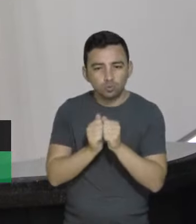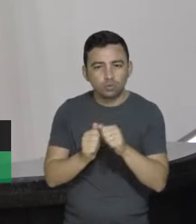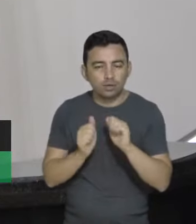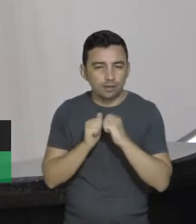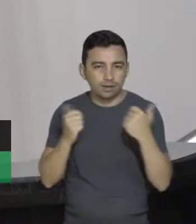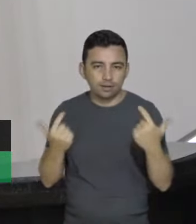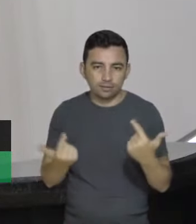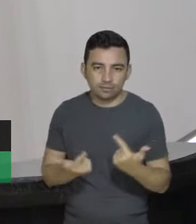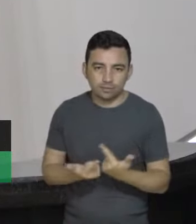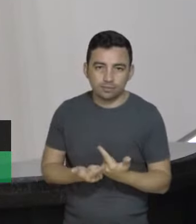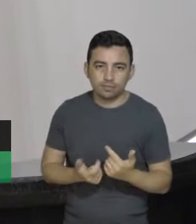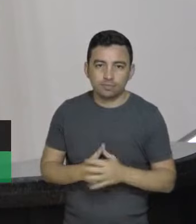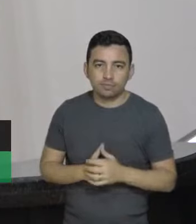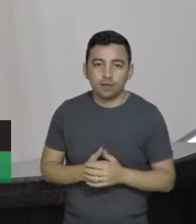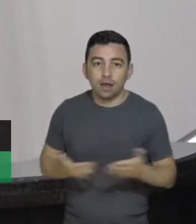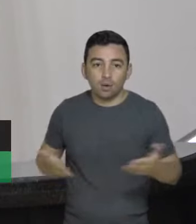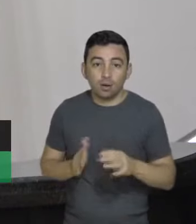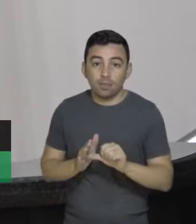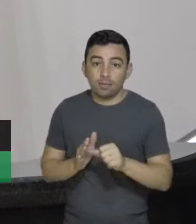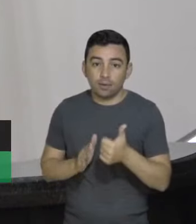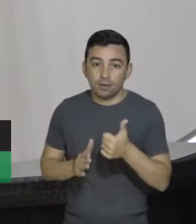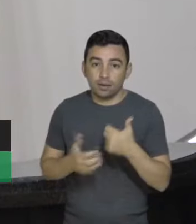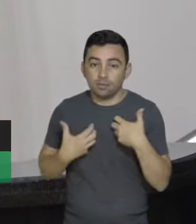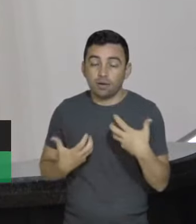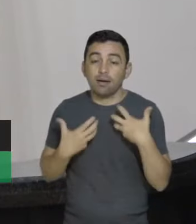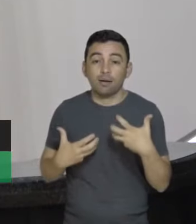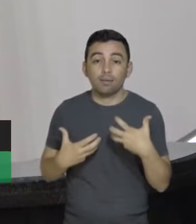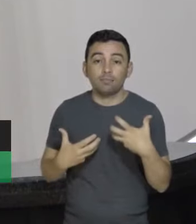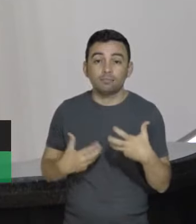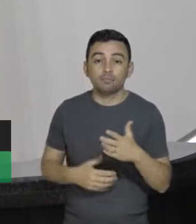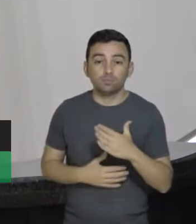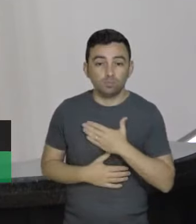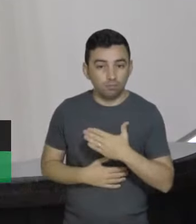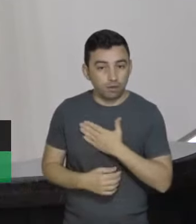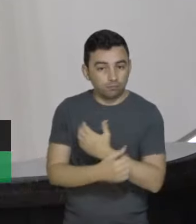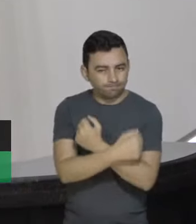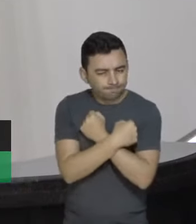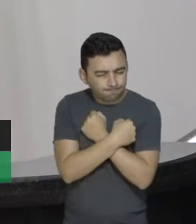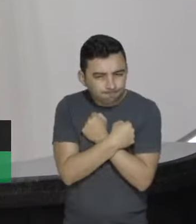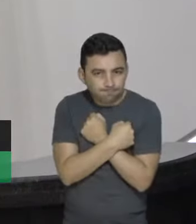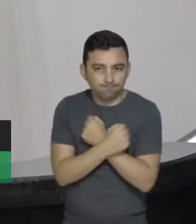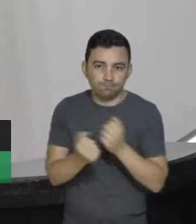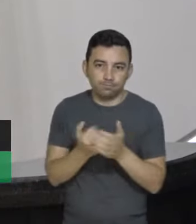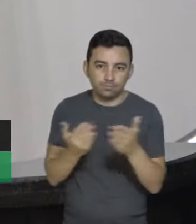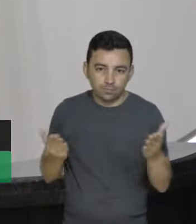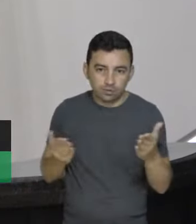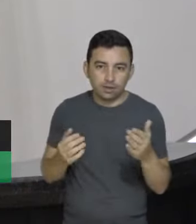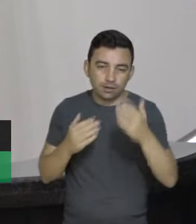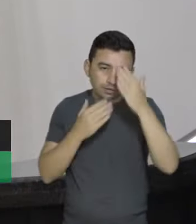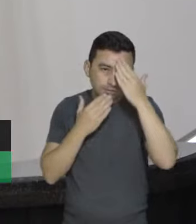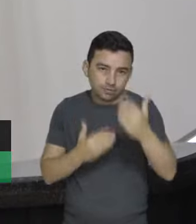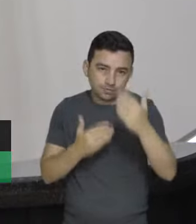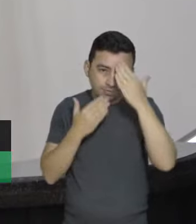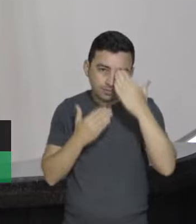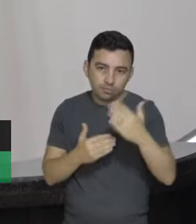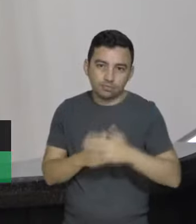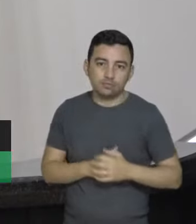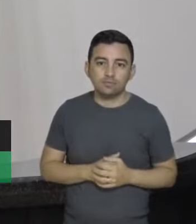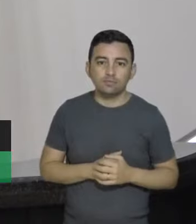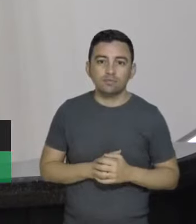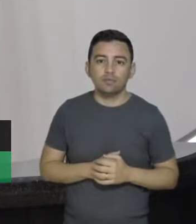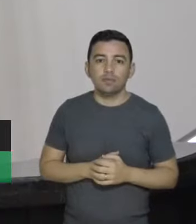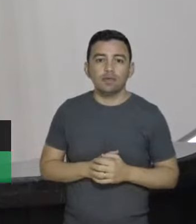Então, nesse primeiro momento, eu quero deixar o meu abraço, agradecer também, senhor presidente,